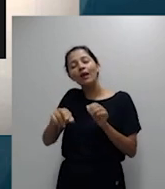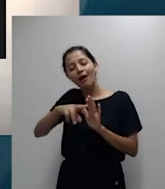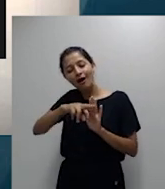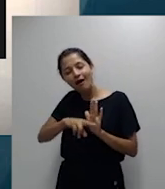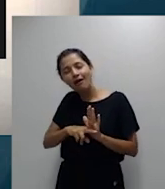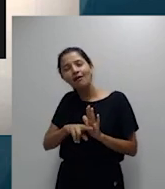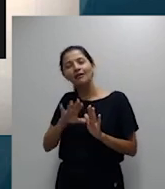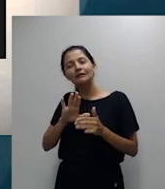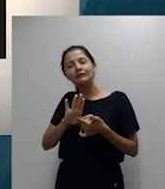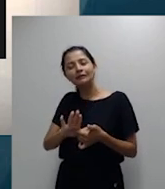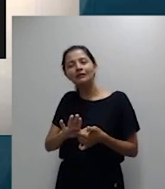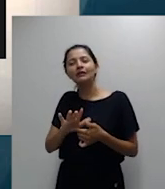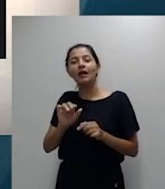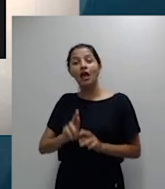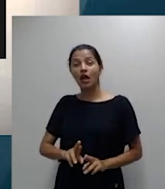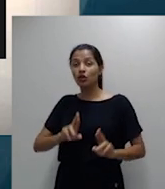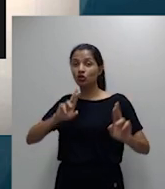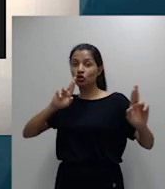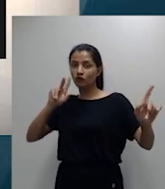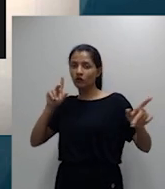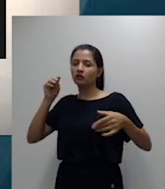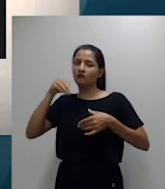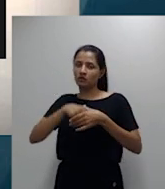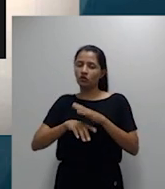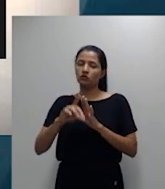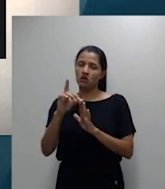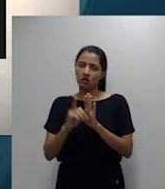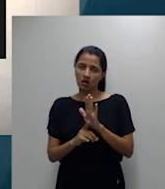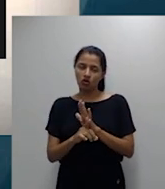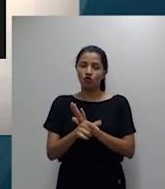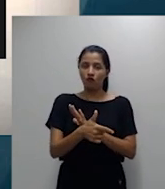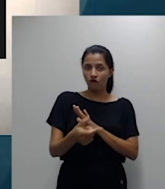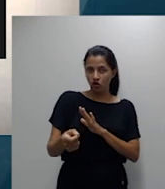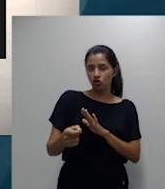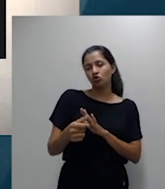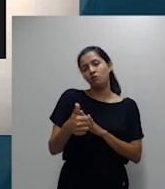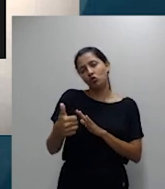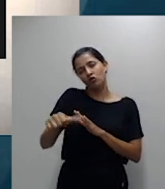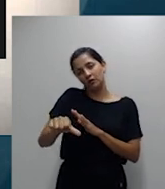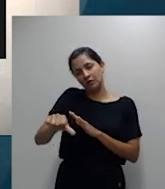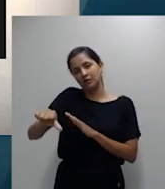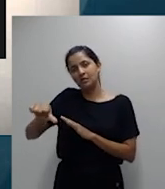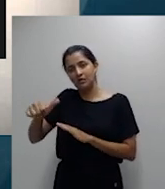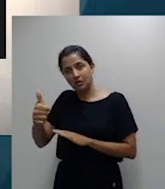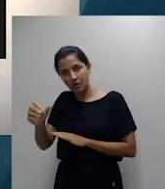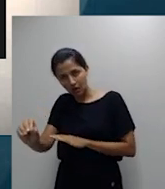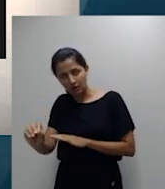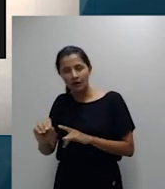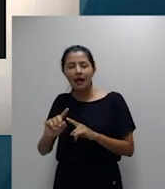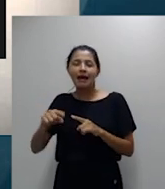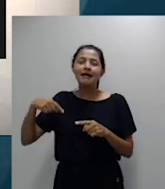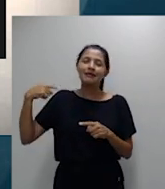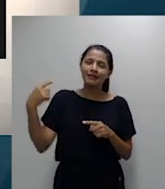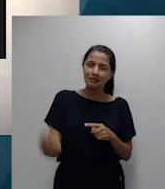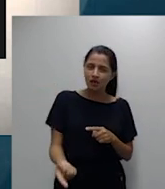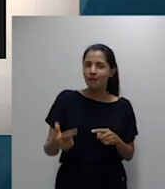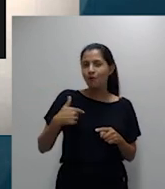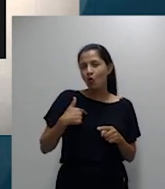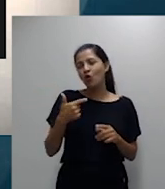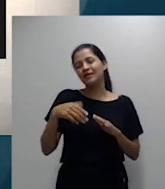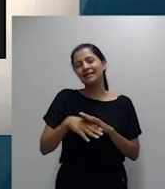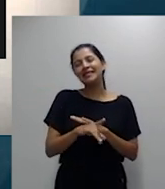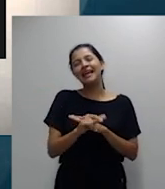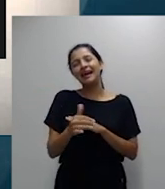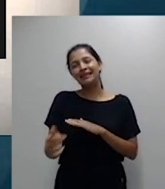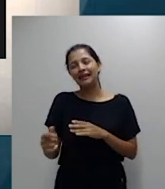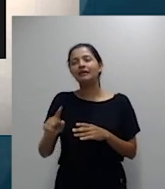e expressa diferente do que tava no decreto 20.910 depois presente não só prazo prescricional como decadencial